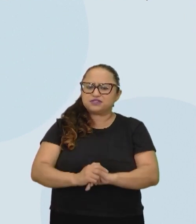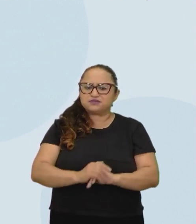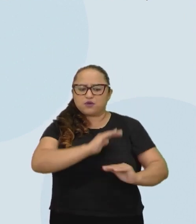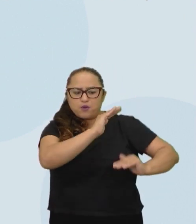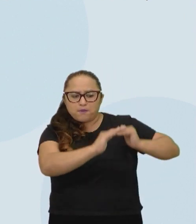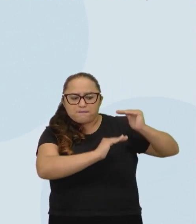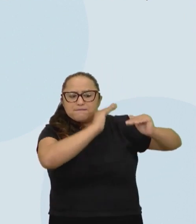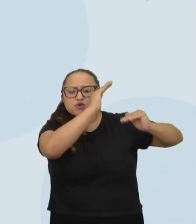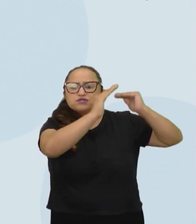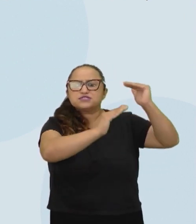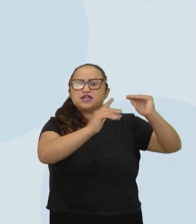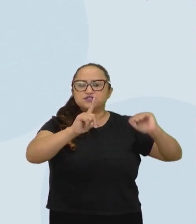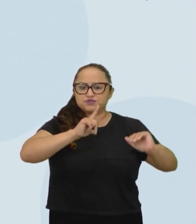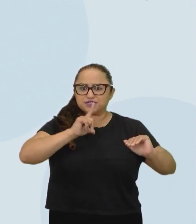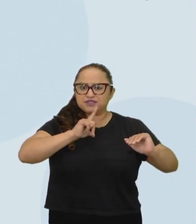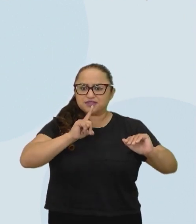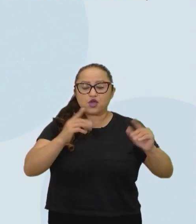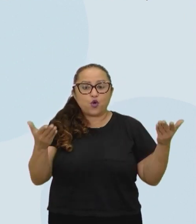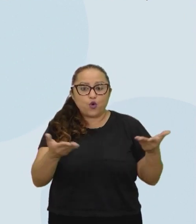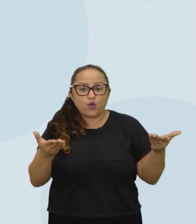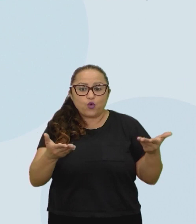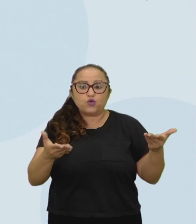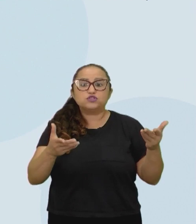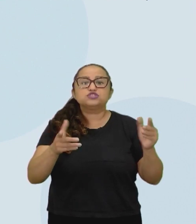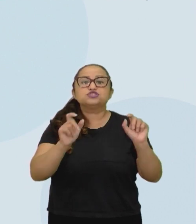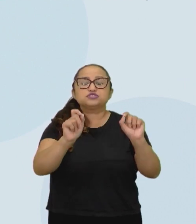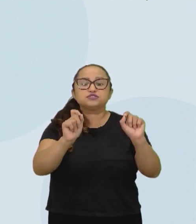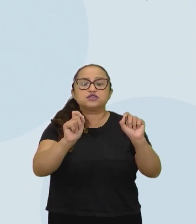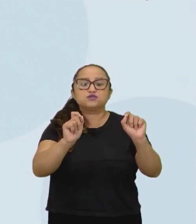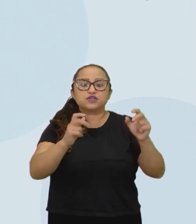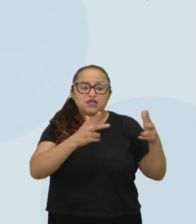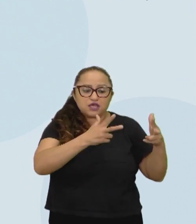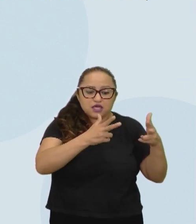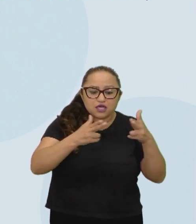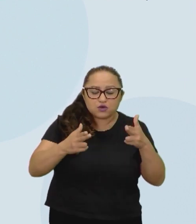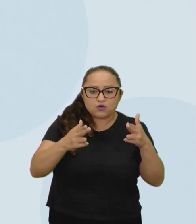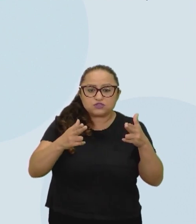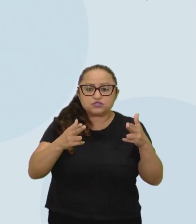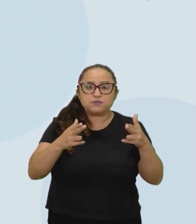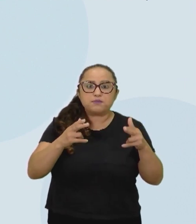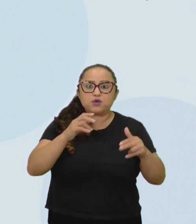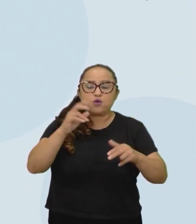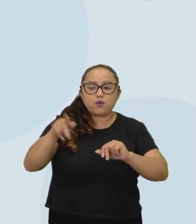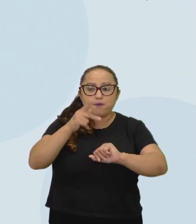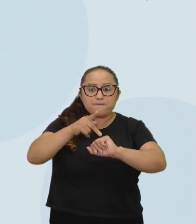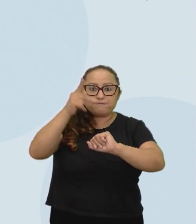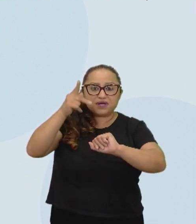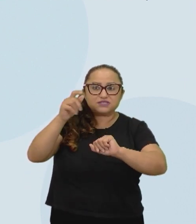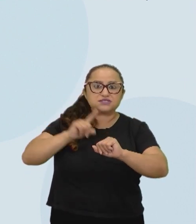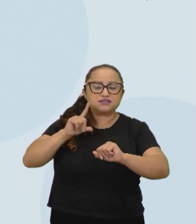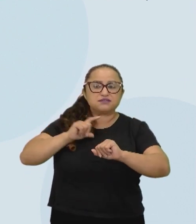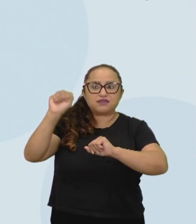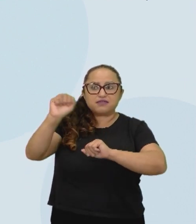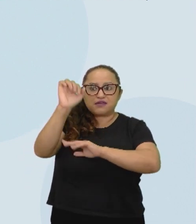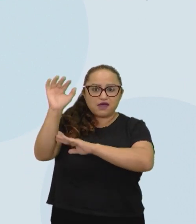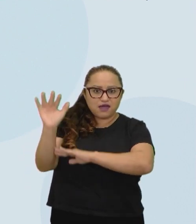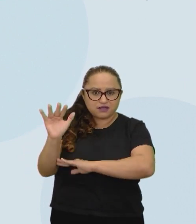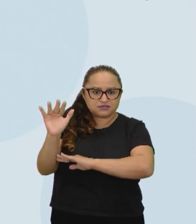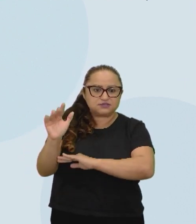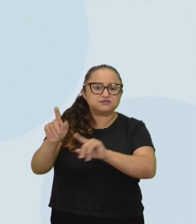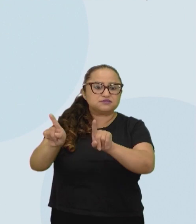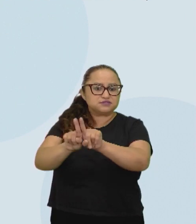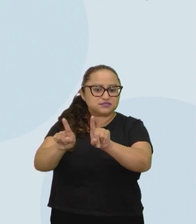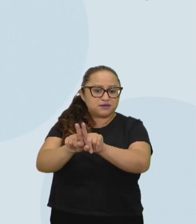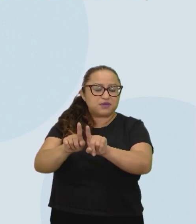processo de descolonização. Hoje nós estamos fazendo um recorte para a Ásia, certo? Vamos falar aí de